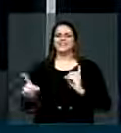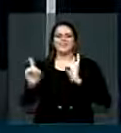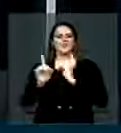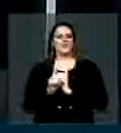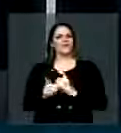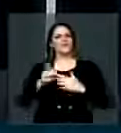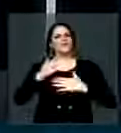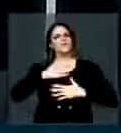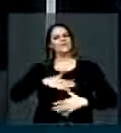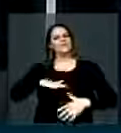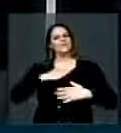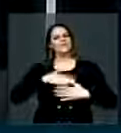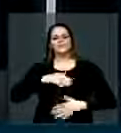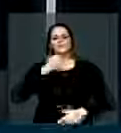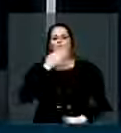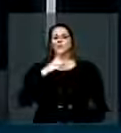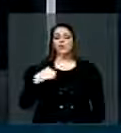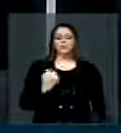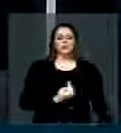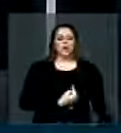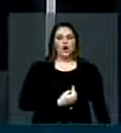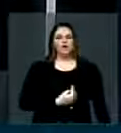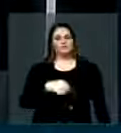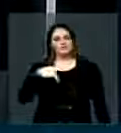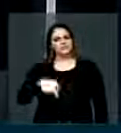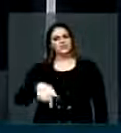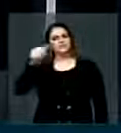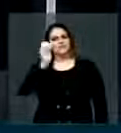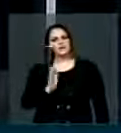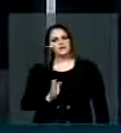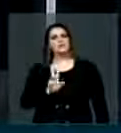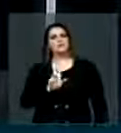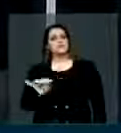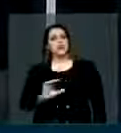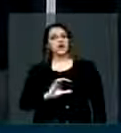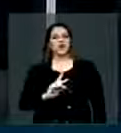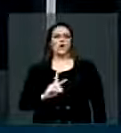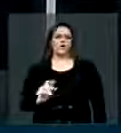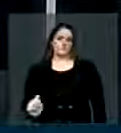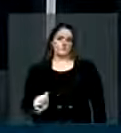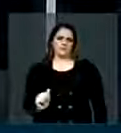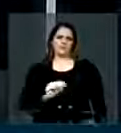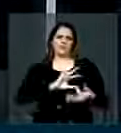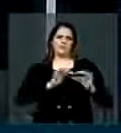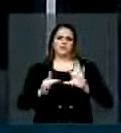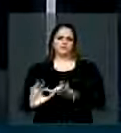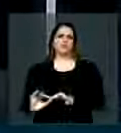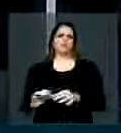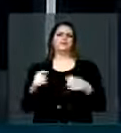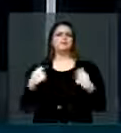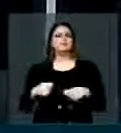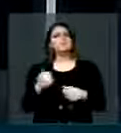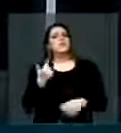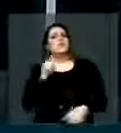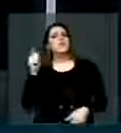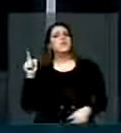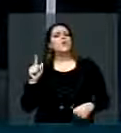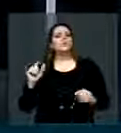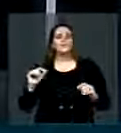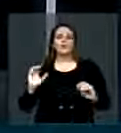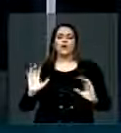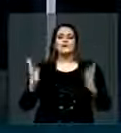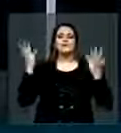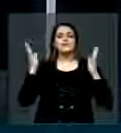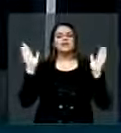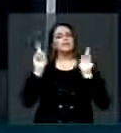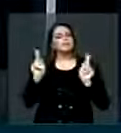que nós, que vamos realizar a Copa do Mundo e vamos realizar as Olimpíadas, possamos fazer eventos esportivos com muita paz,